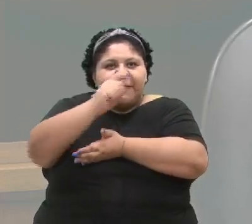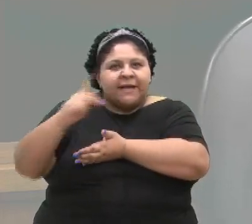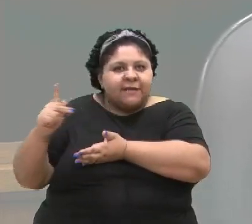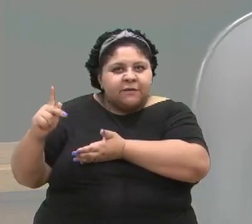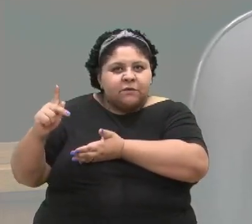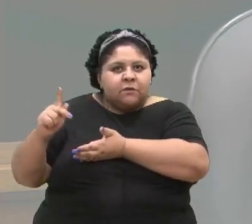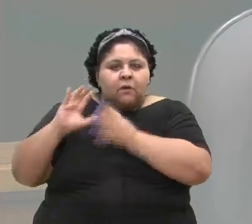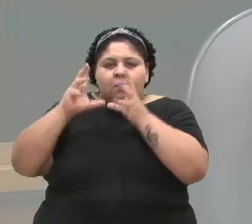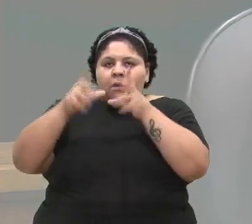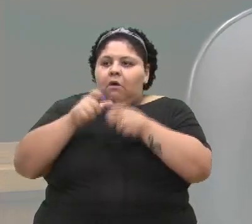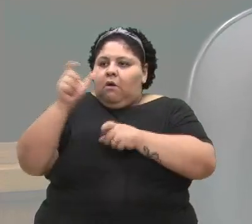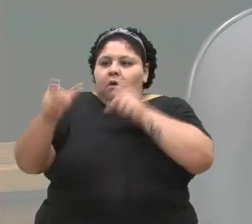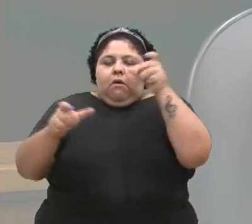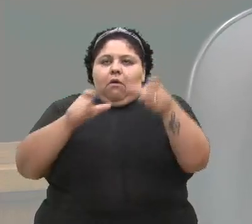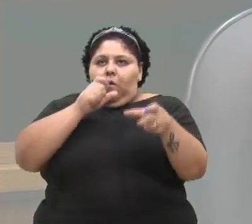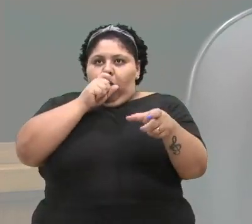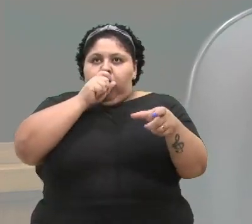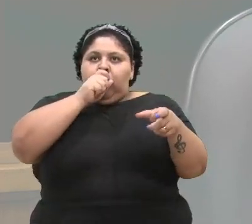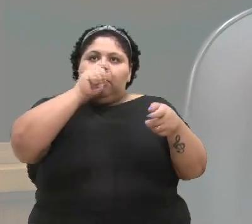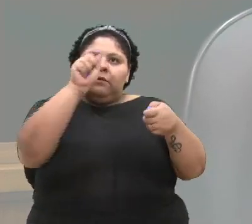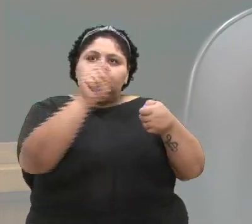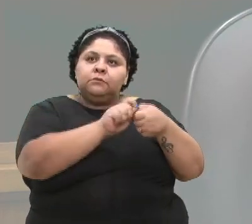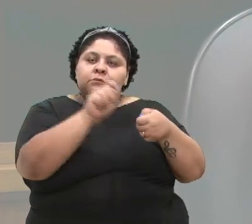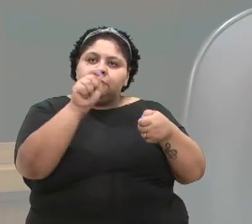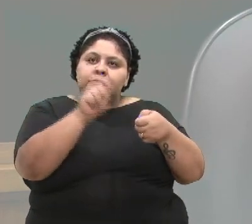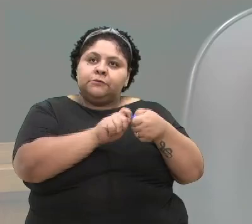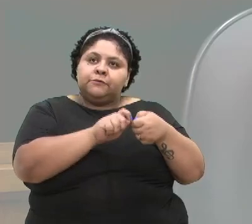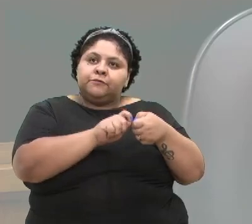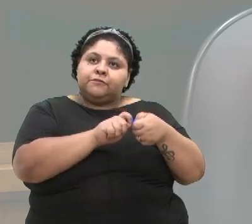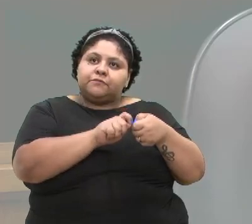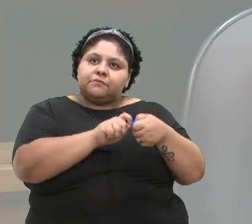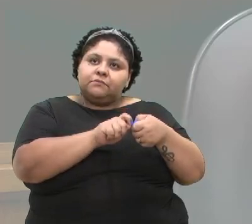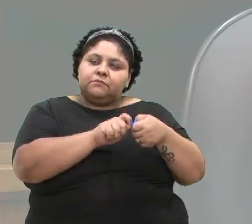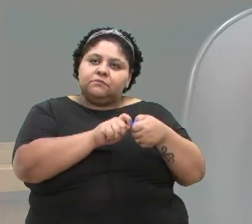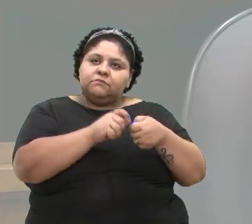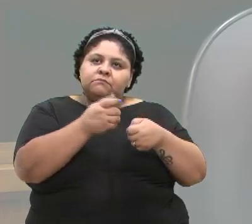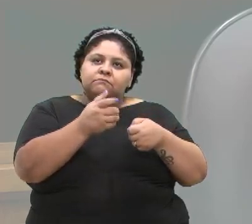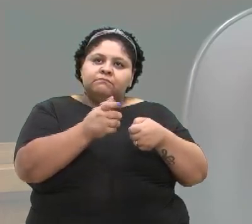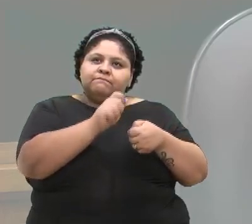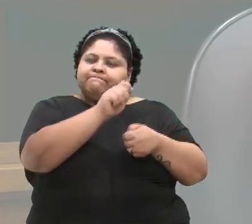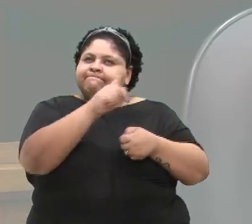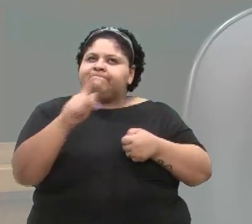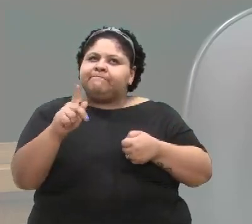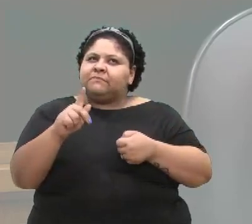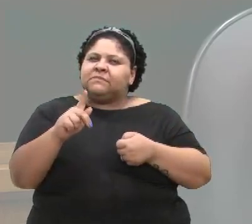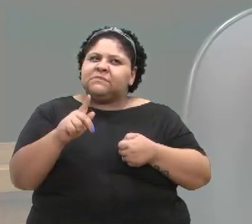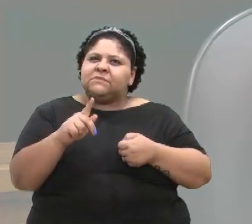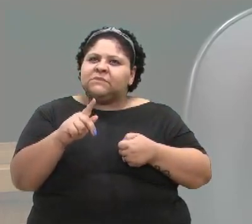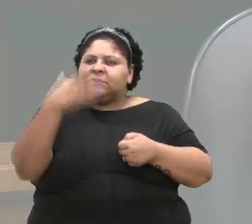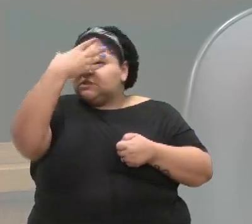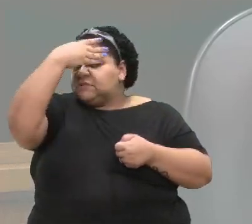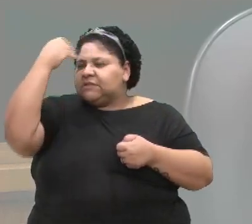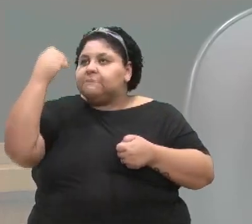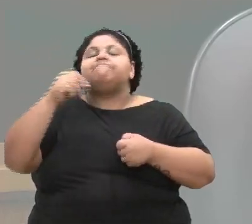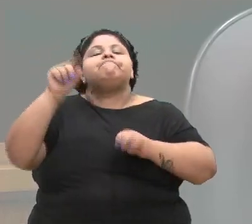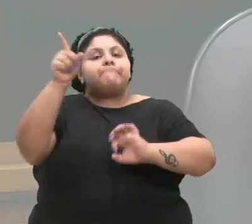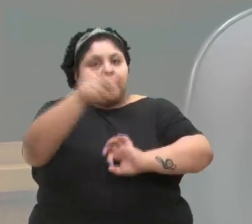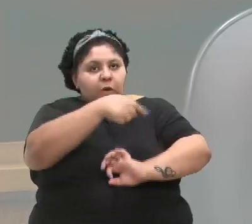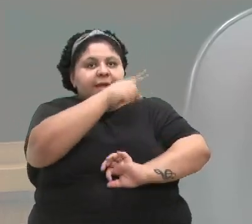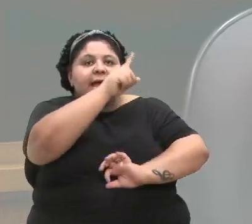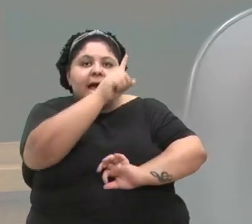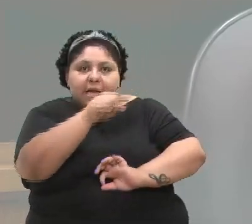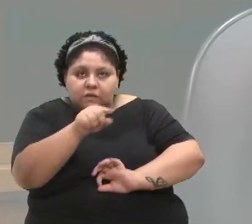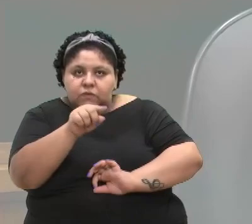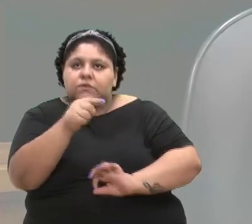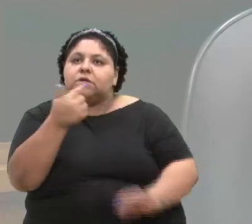Quantas pessoas que não fazem o que a plataforma quer são, agora até me falou, bloqueados, enfim.